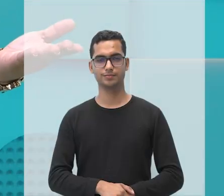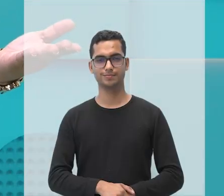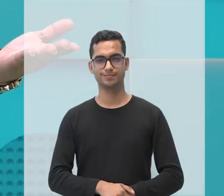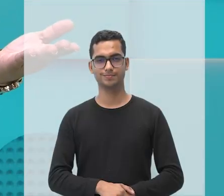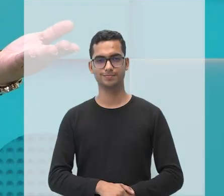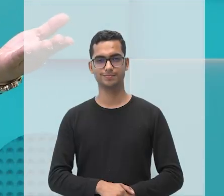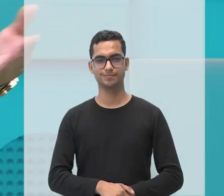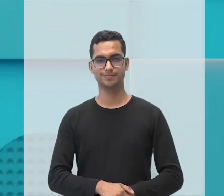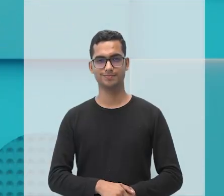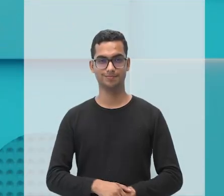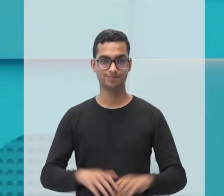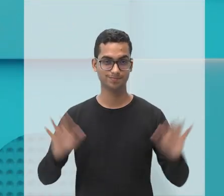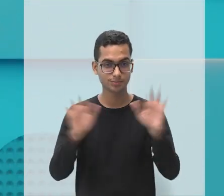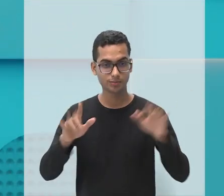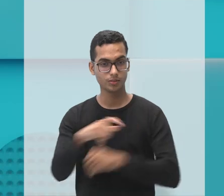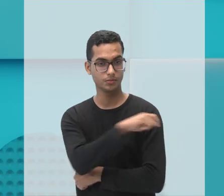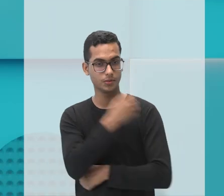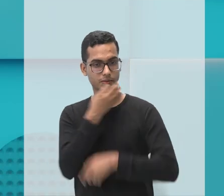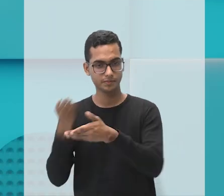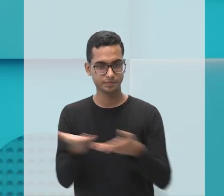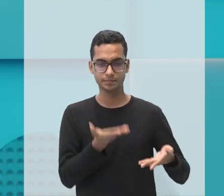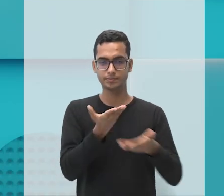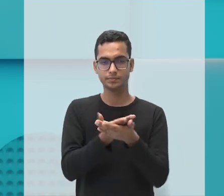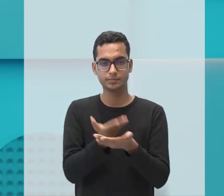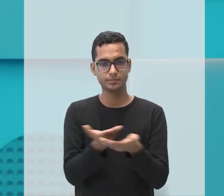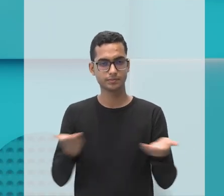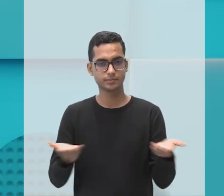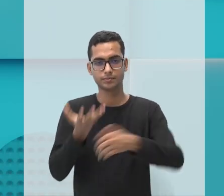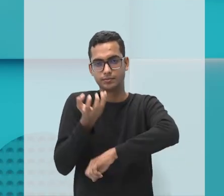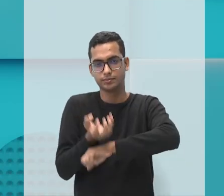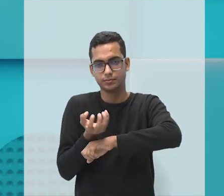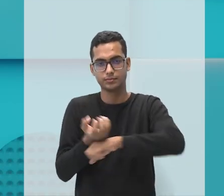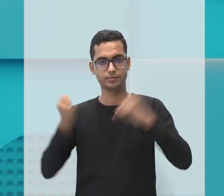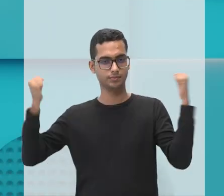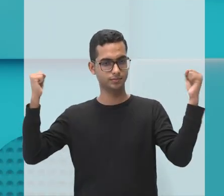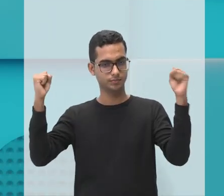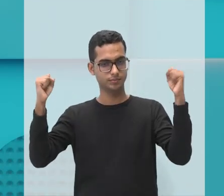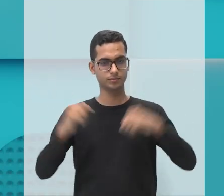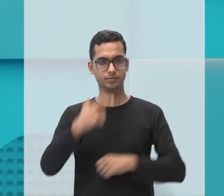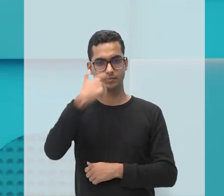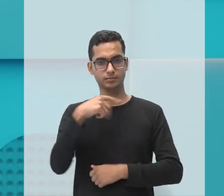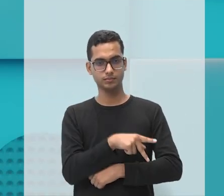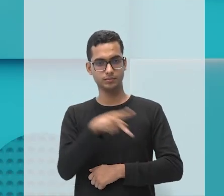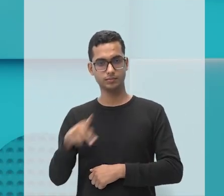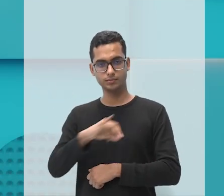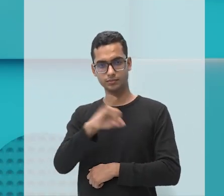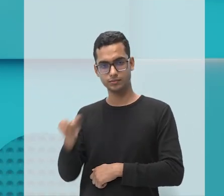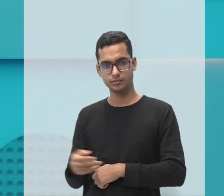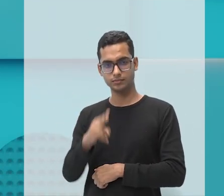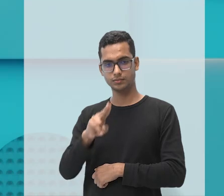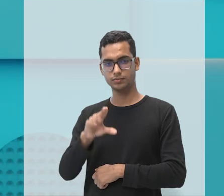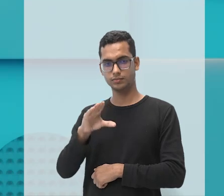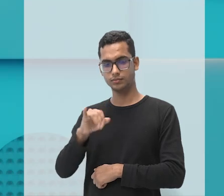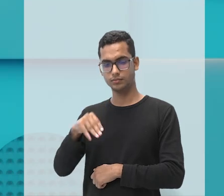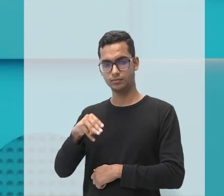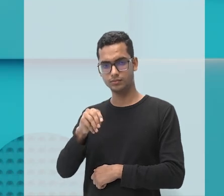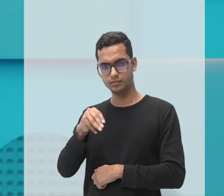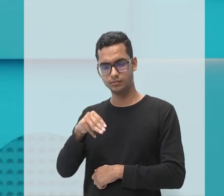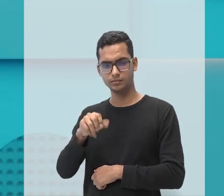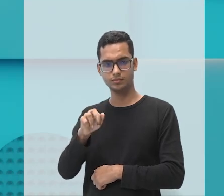Oi, gente! Sejam bem-vindos à nossa aula de Educação Física. Eu sou a professora Jucimara Brito e